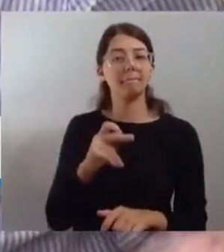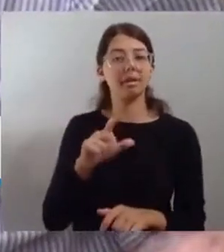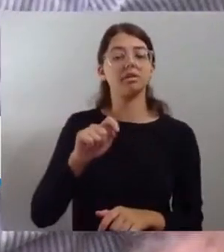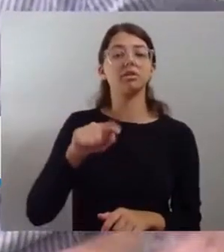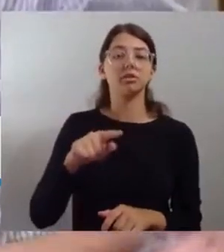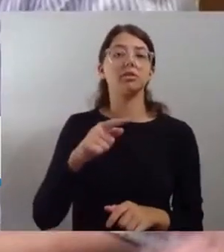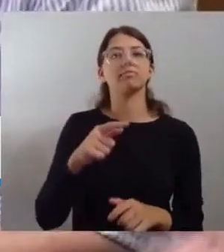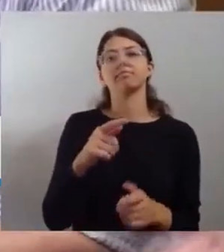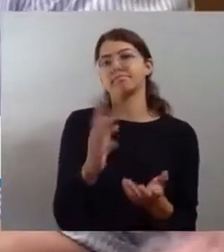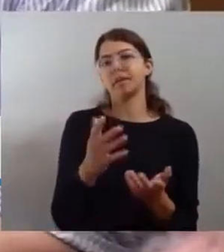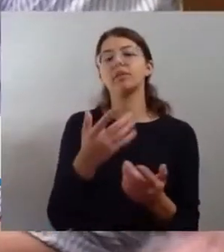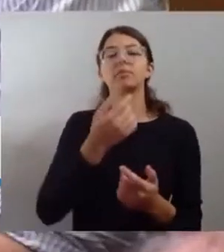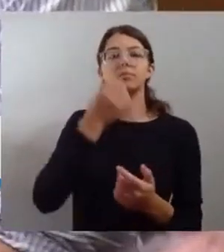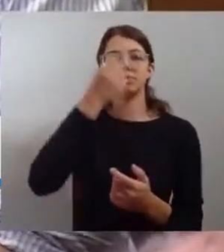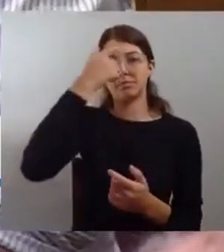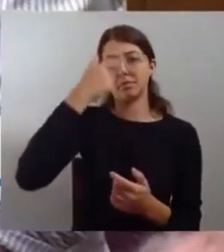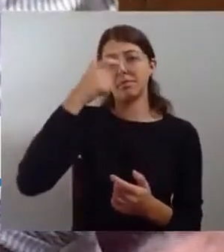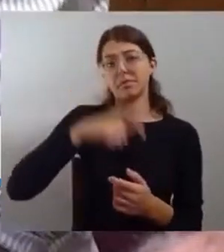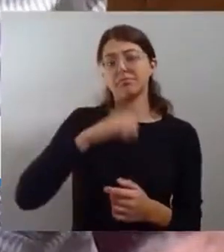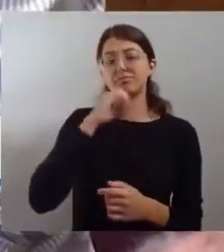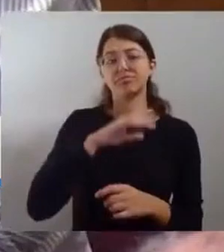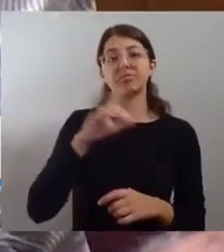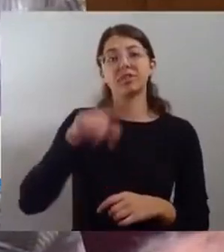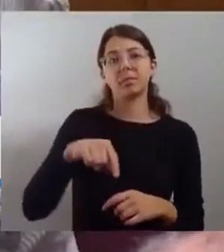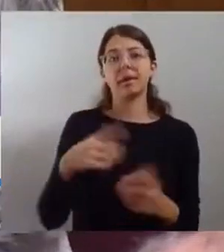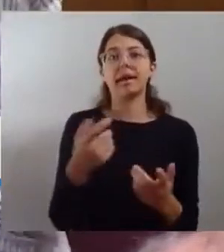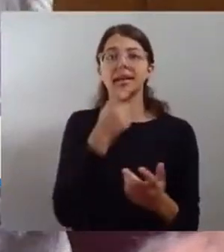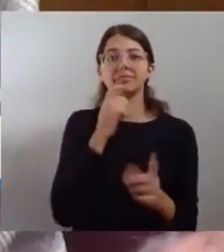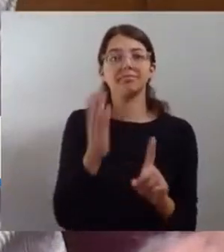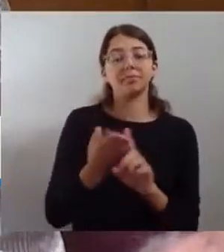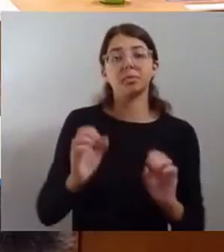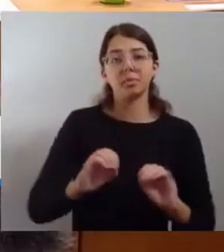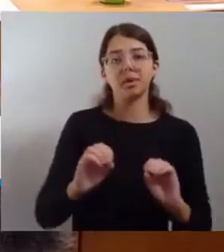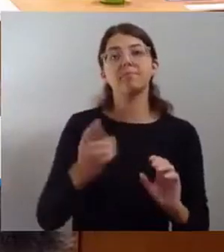Senhoras e senhores deputados, não percamos a nossa humanidade. Muito obrigado, Sr. Presidente. Muito obrigado.